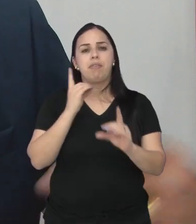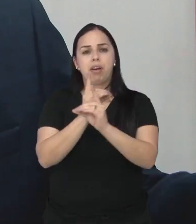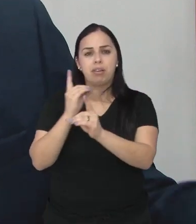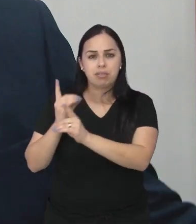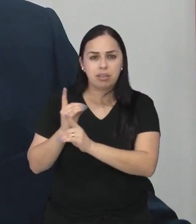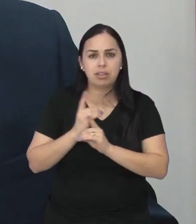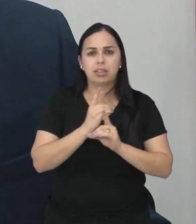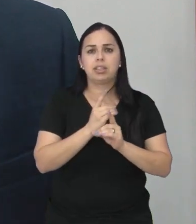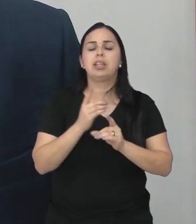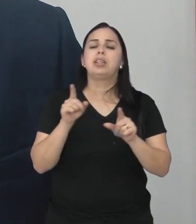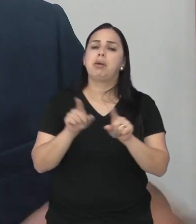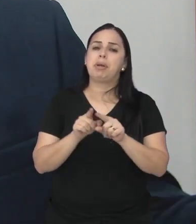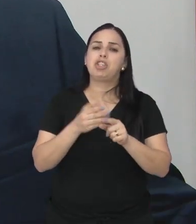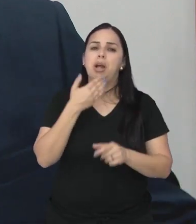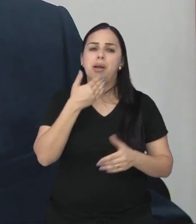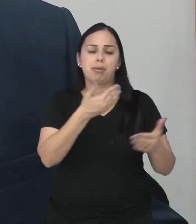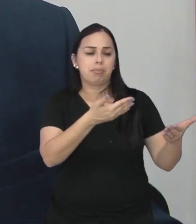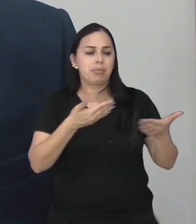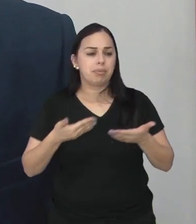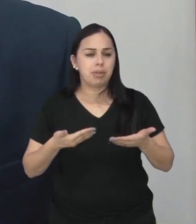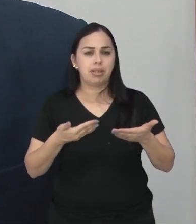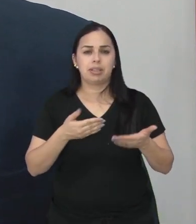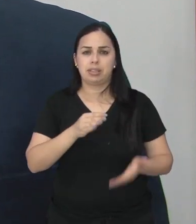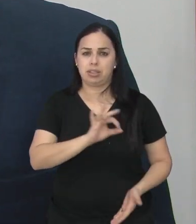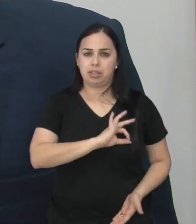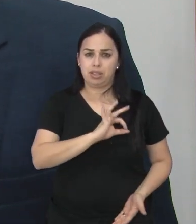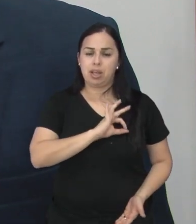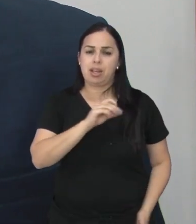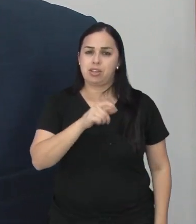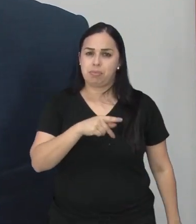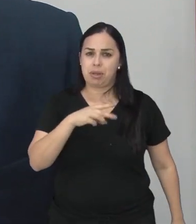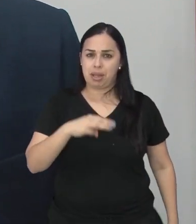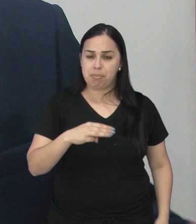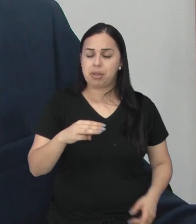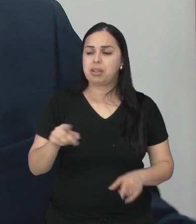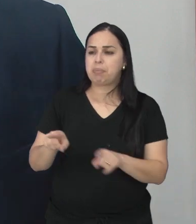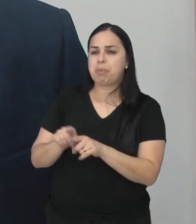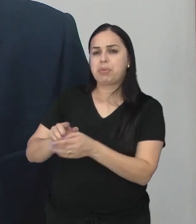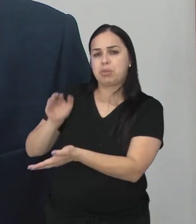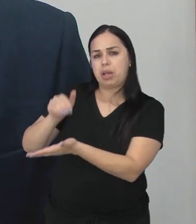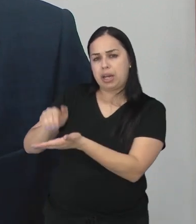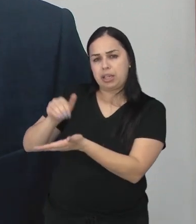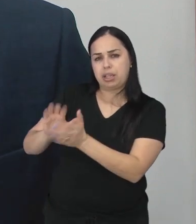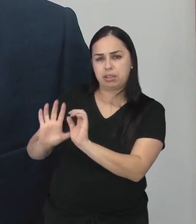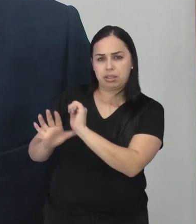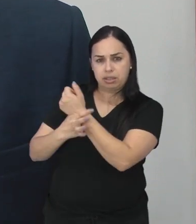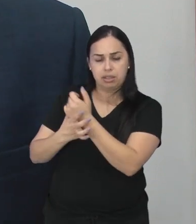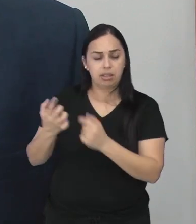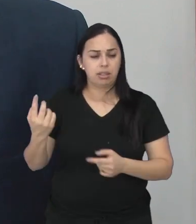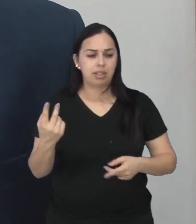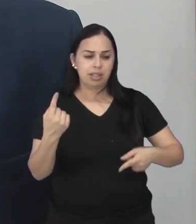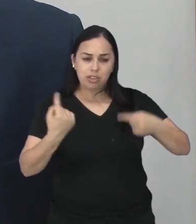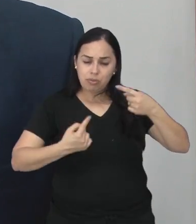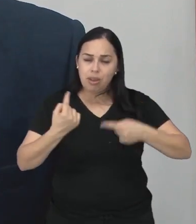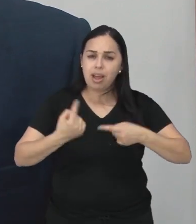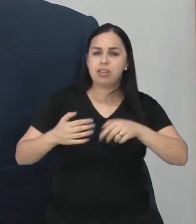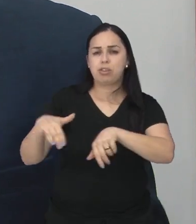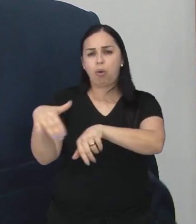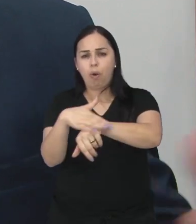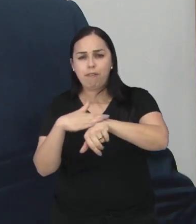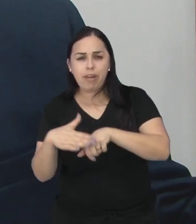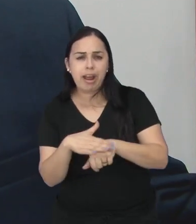síndicos, trazendo também a representação das forças de segurança, para que houvesse um debate e que eles